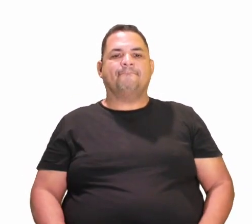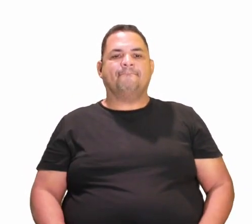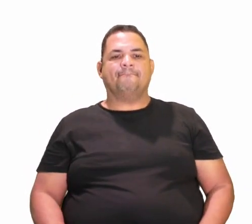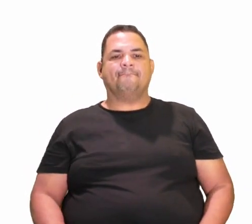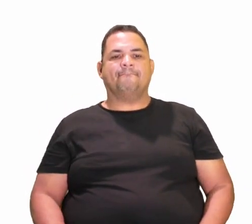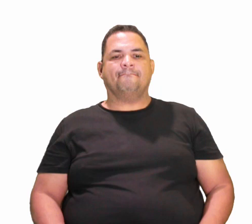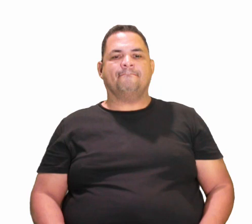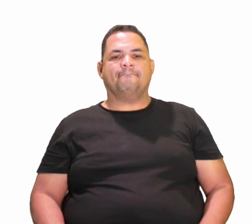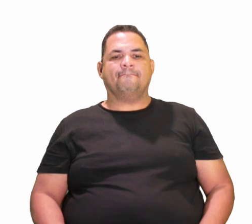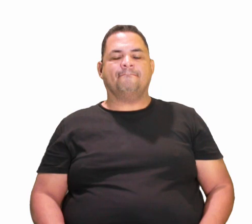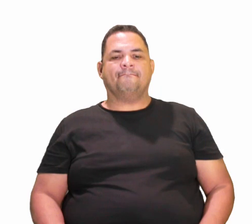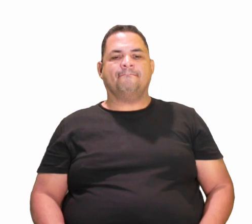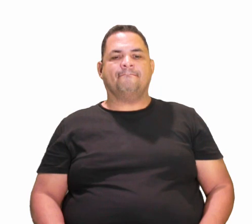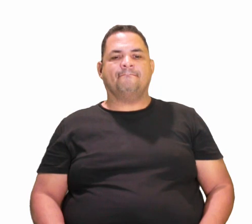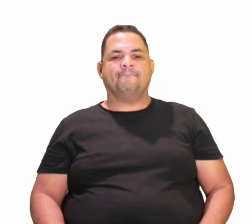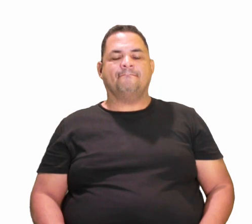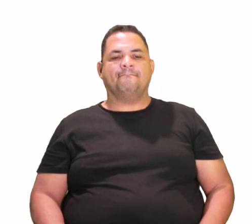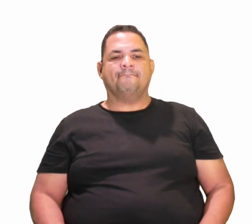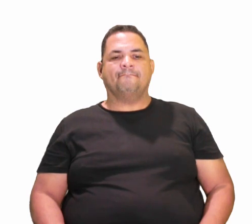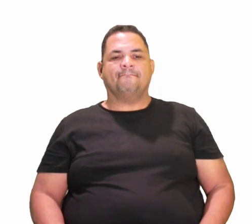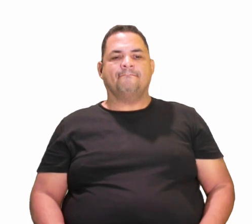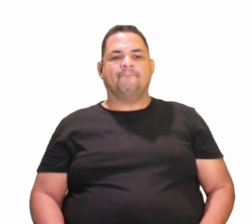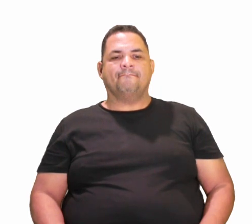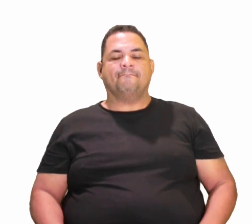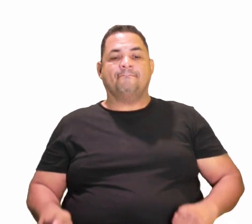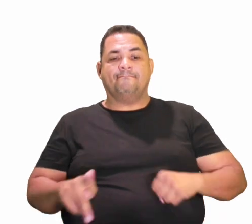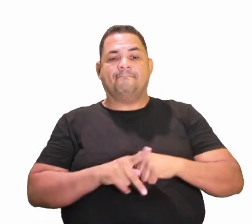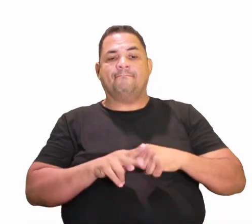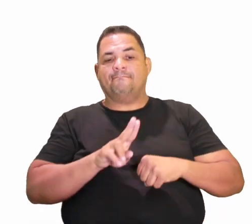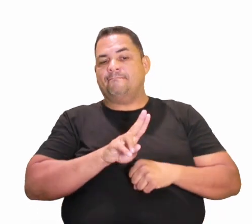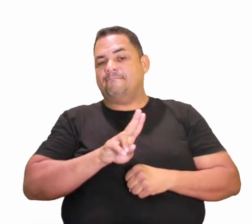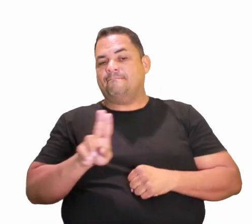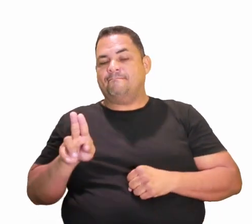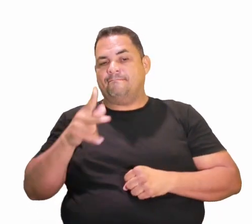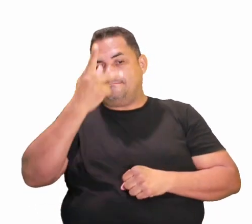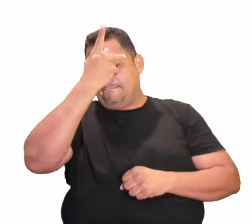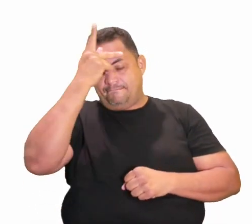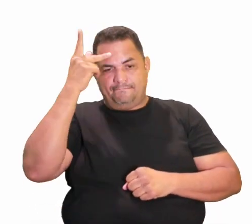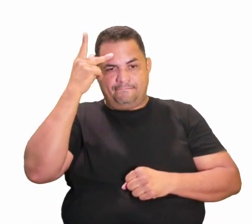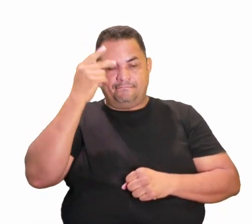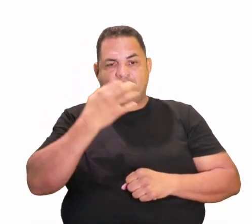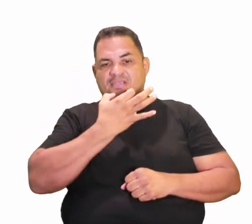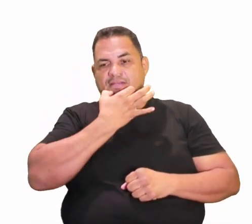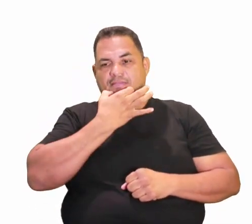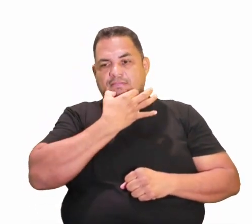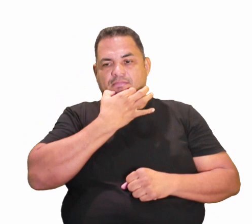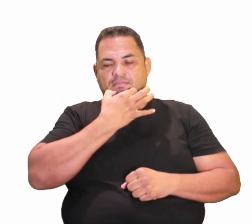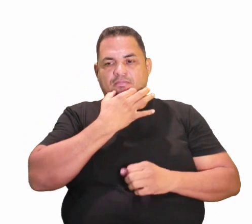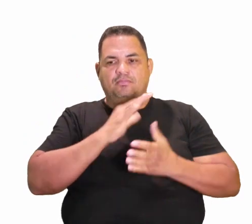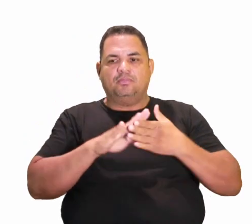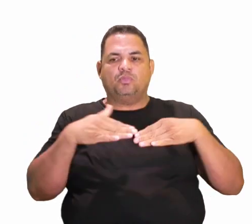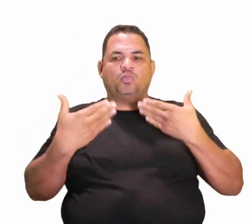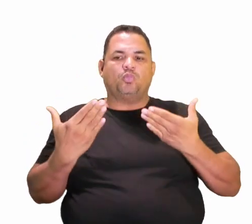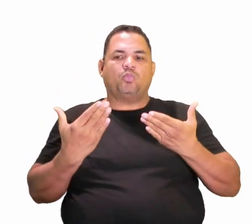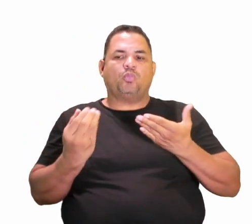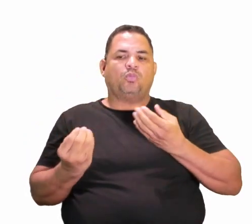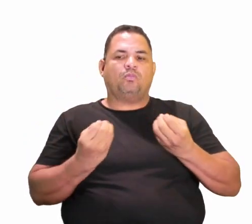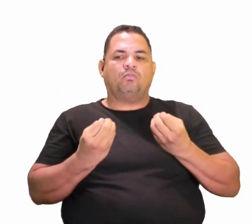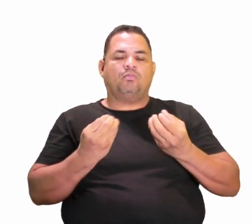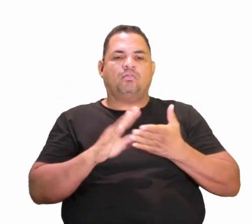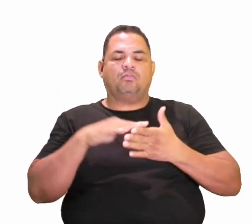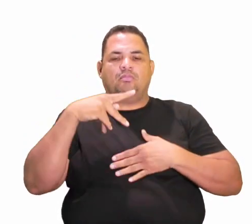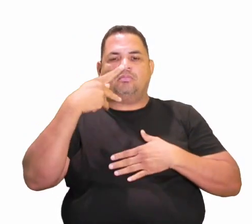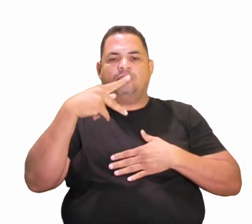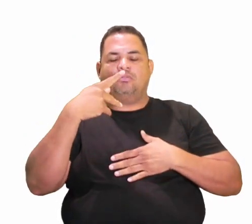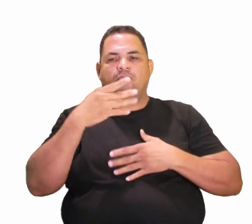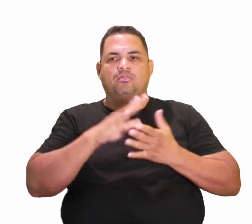um pronome pessoal em inglês. Eu preciso de um pronome pessoal. Como eu estou falando de uma pessoa, não estou